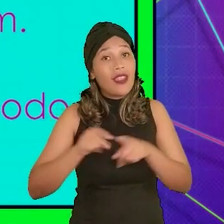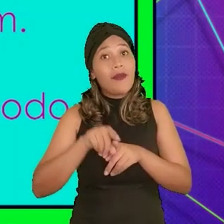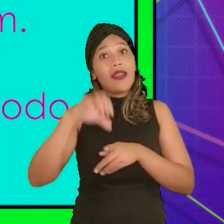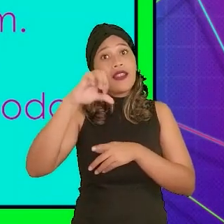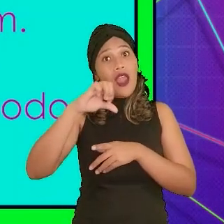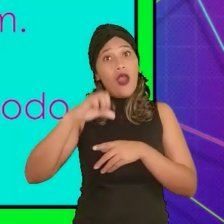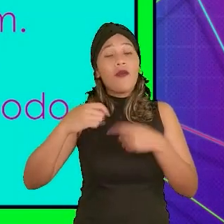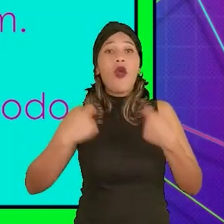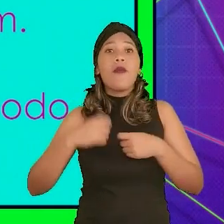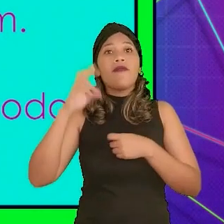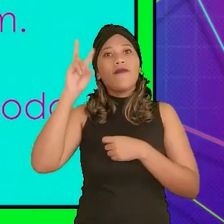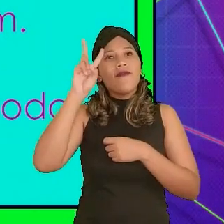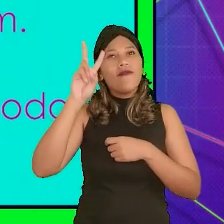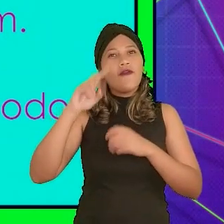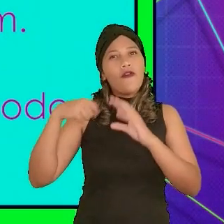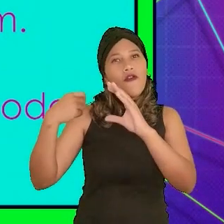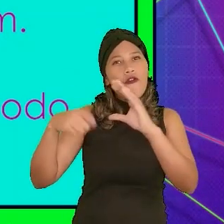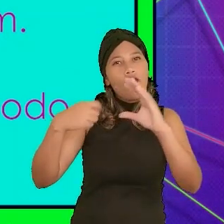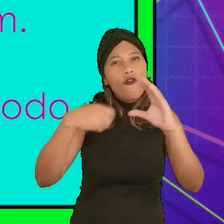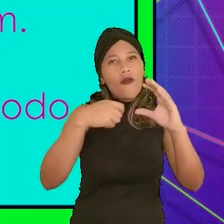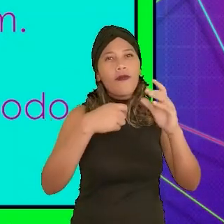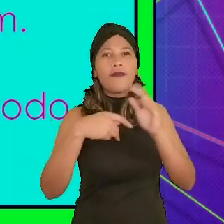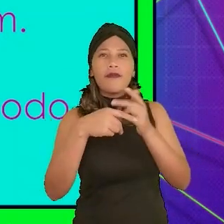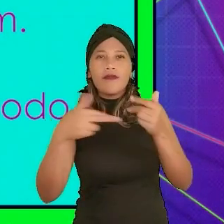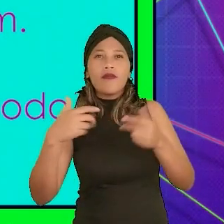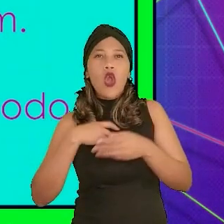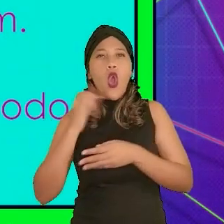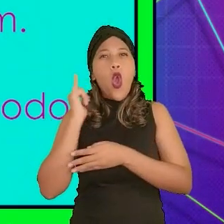informações sobre as cutscenes e filmes, caso seu jogo